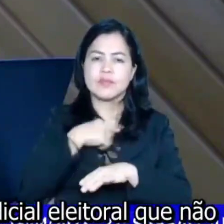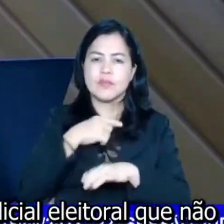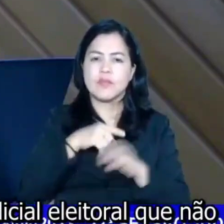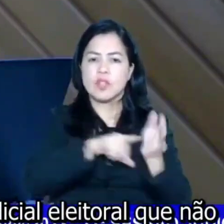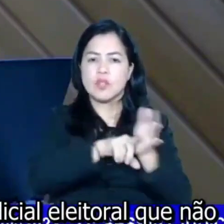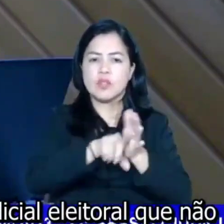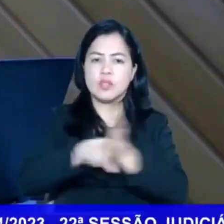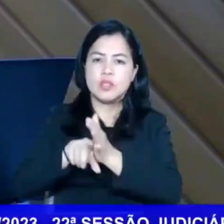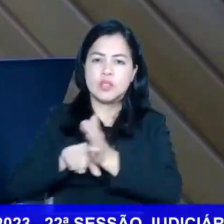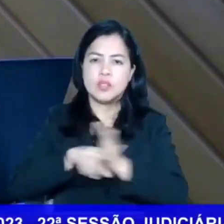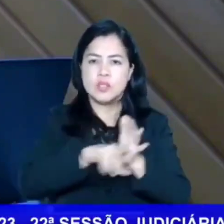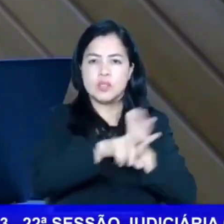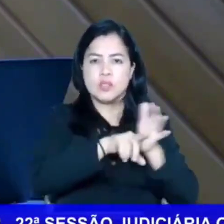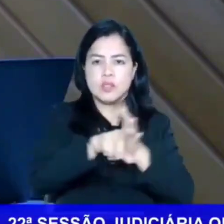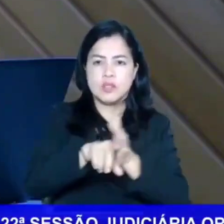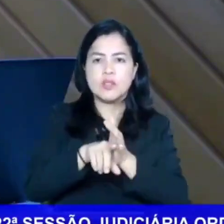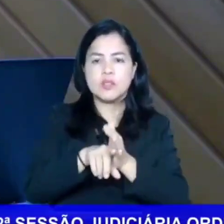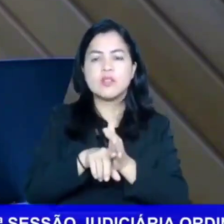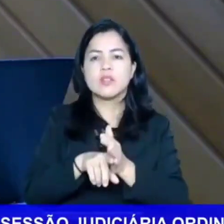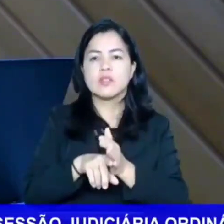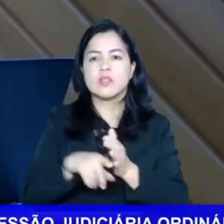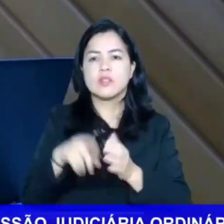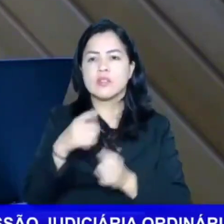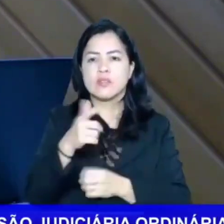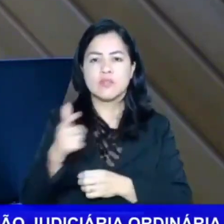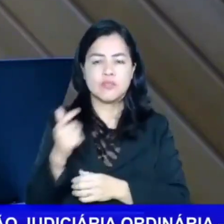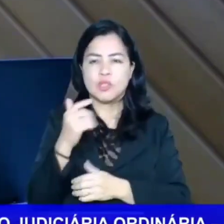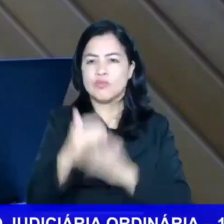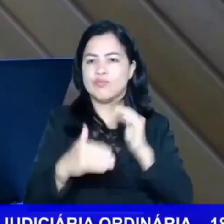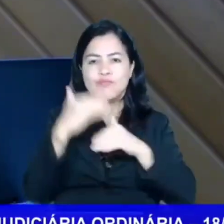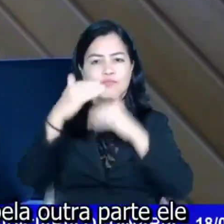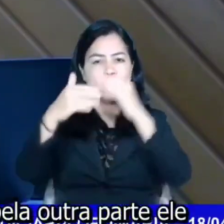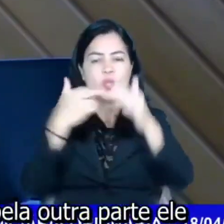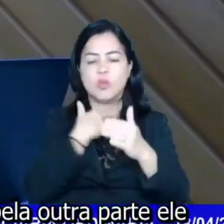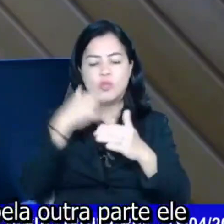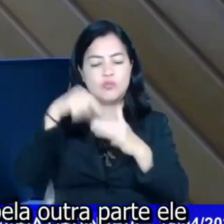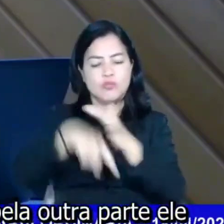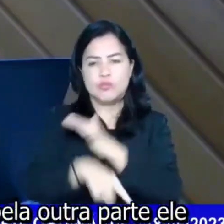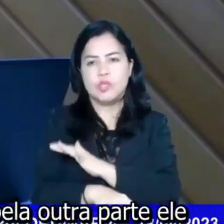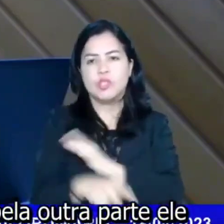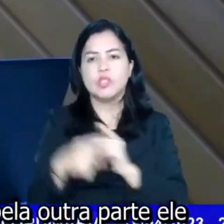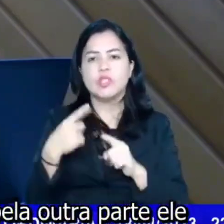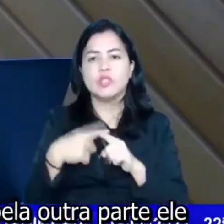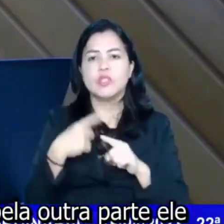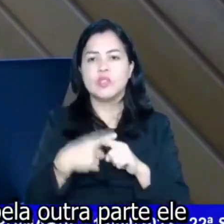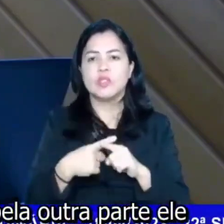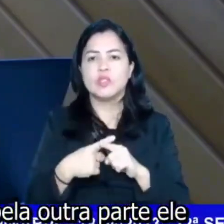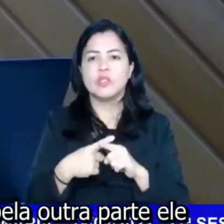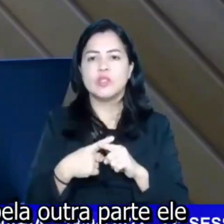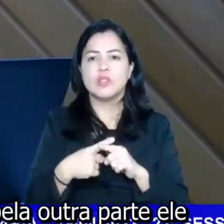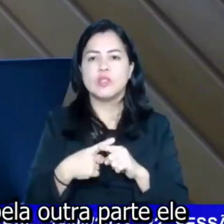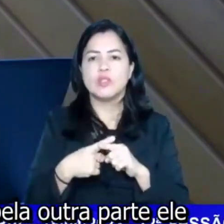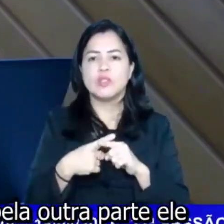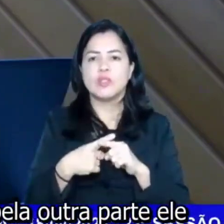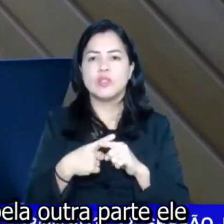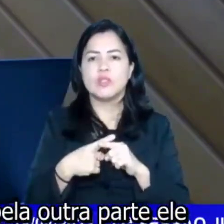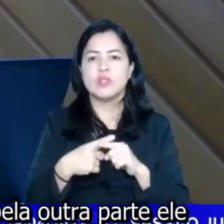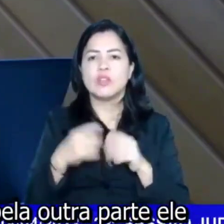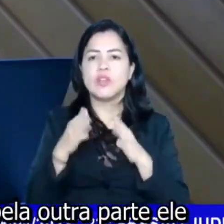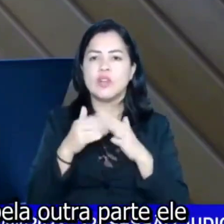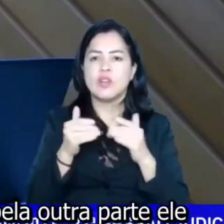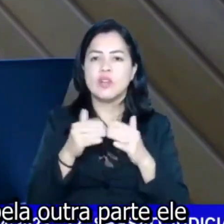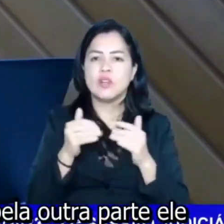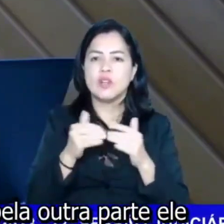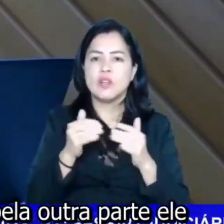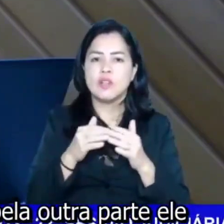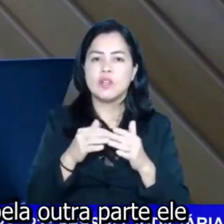investigação judicial eleitoral, que não merece prosperar, tendo em vista que o